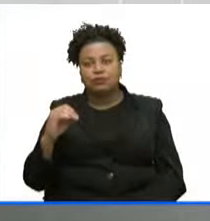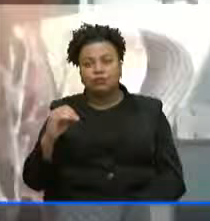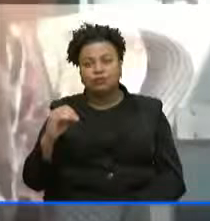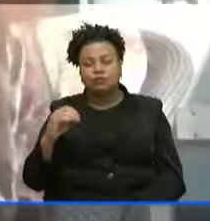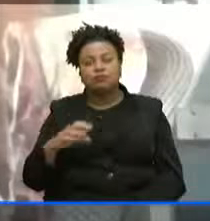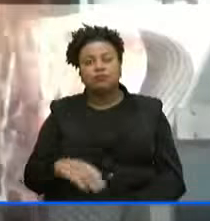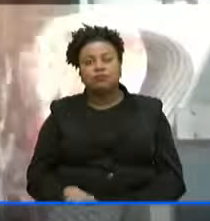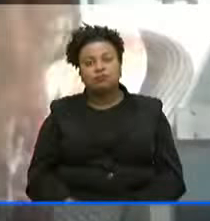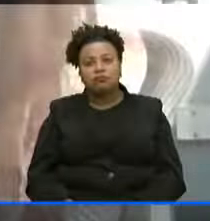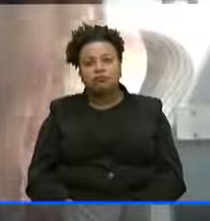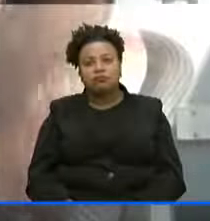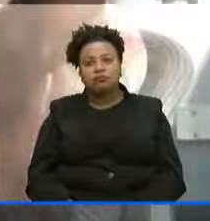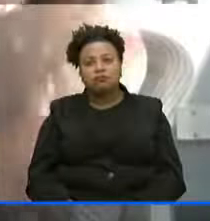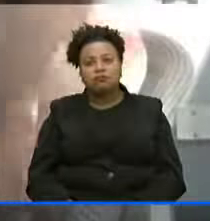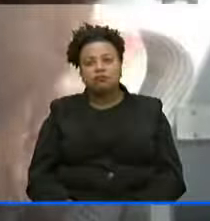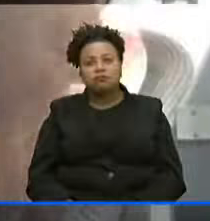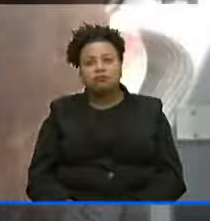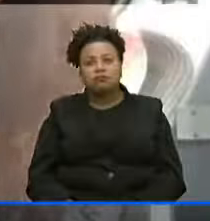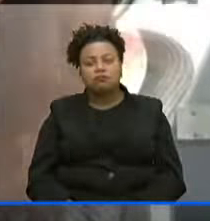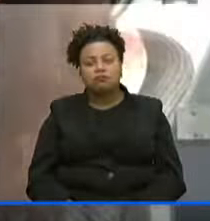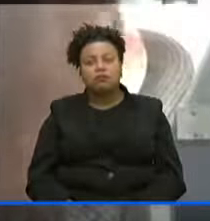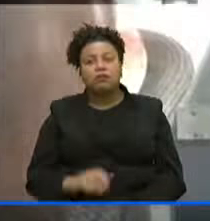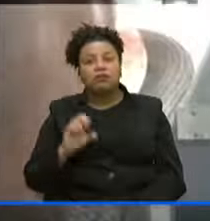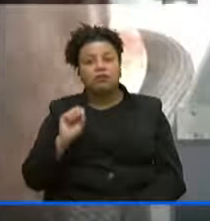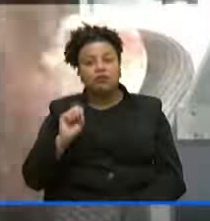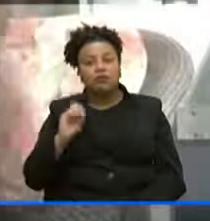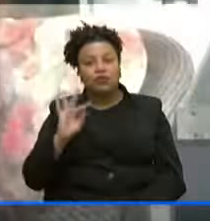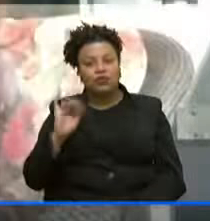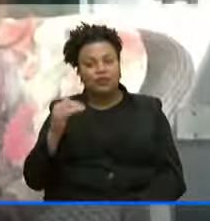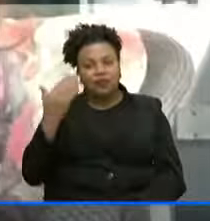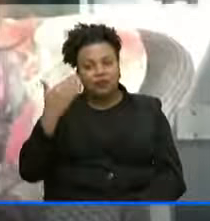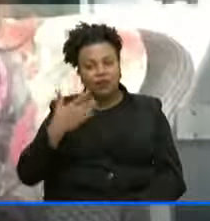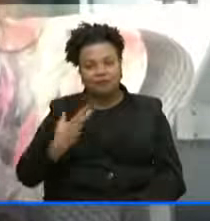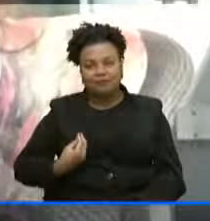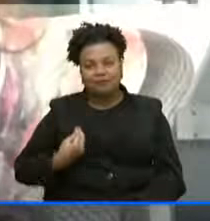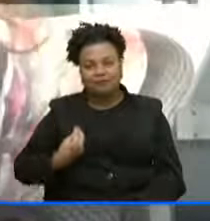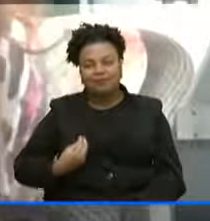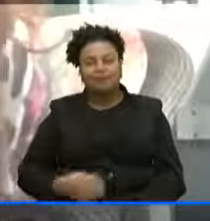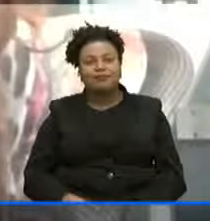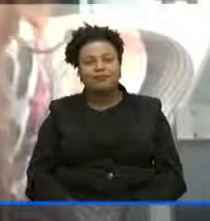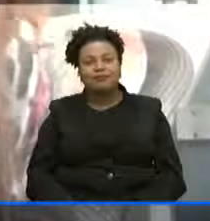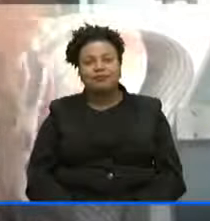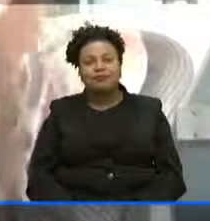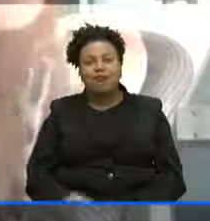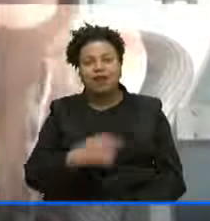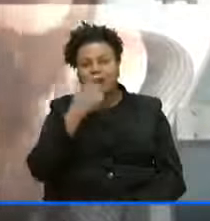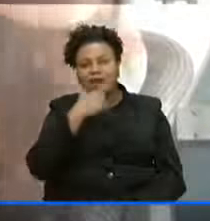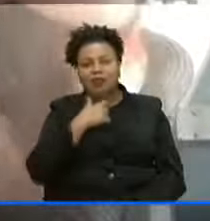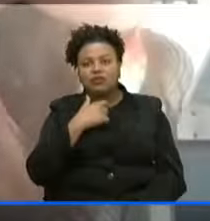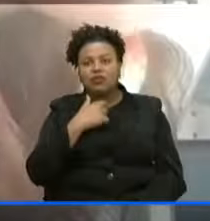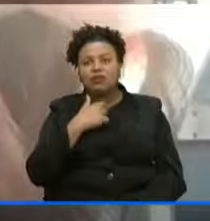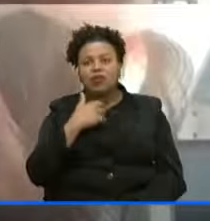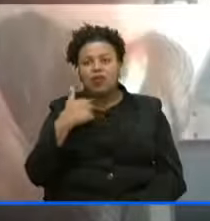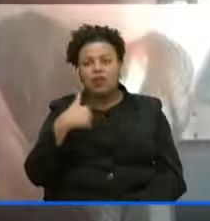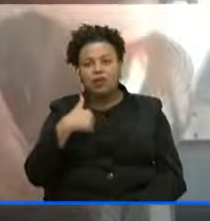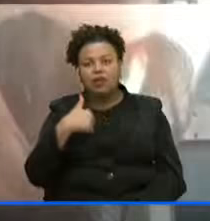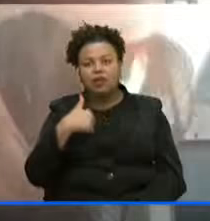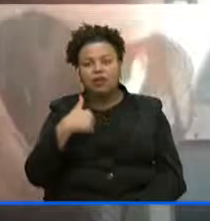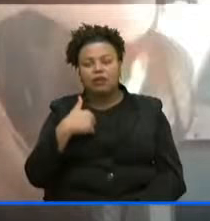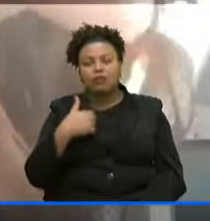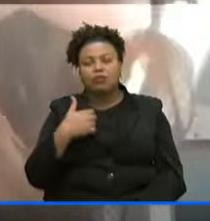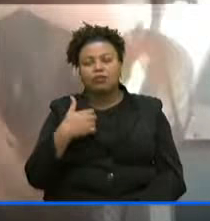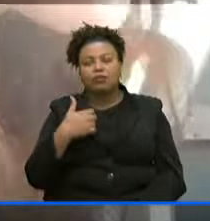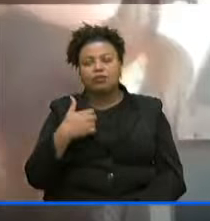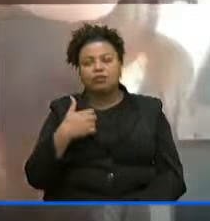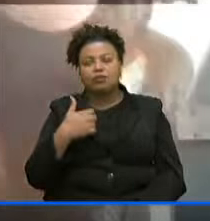Sérgio não costuma faltar, mas não está aí. Sofia, presente. É, acho que deu, não sei se a minha lista